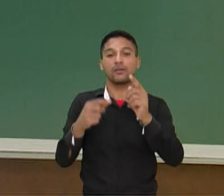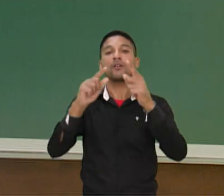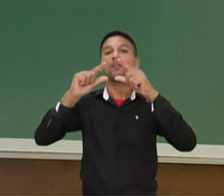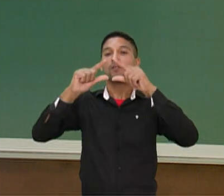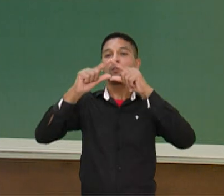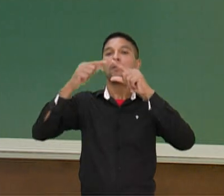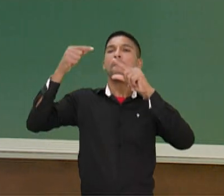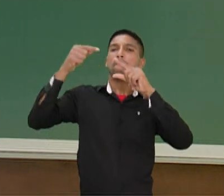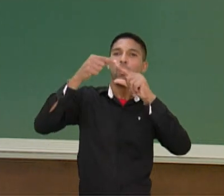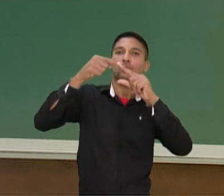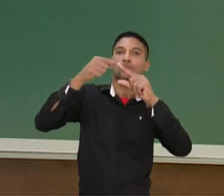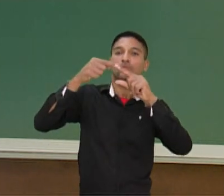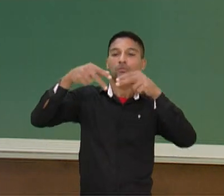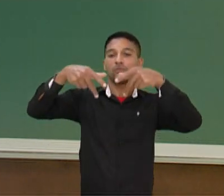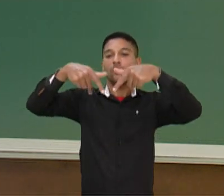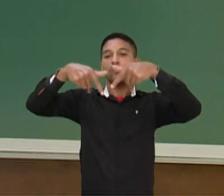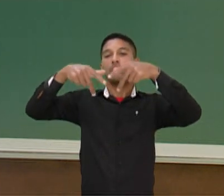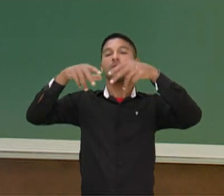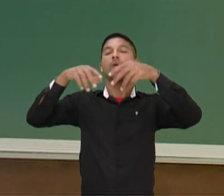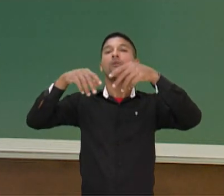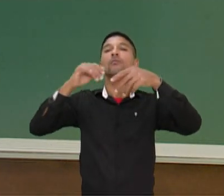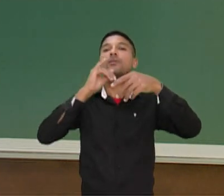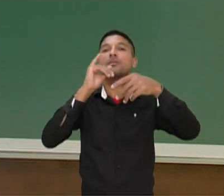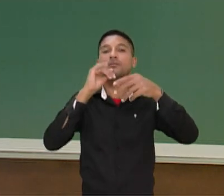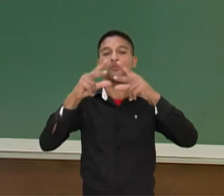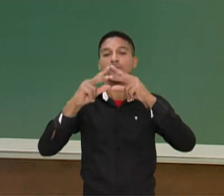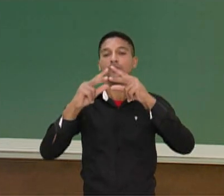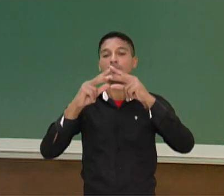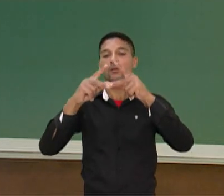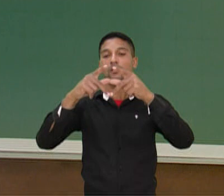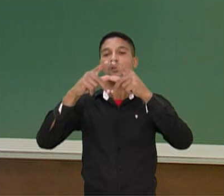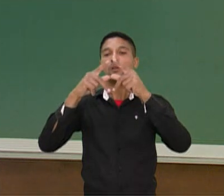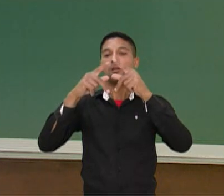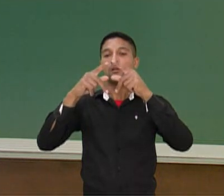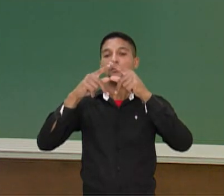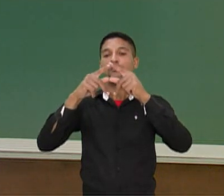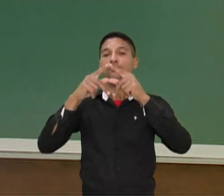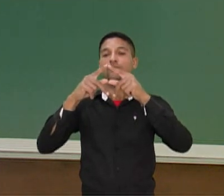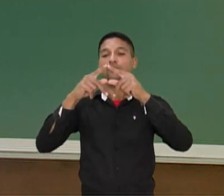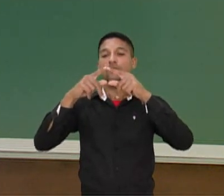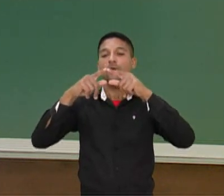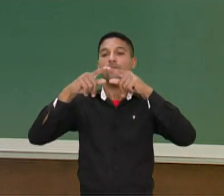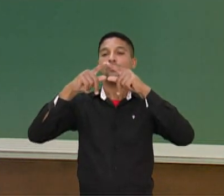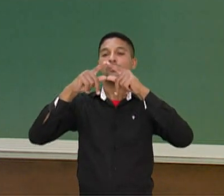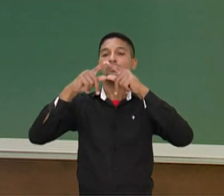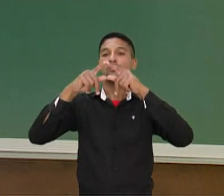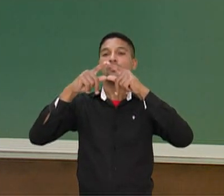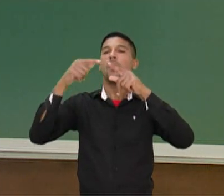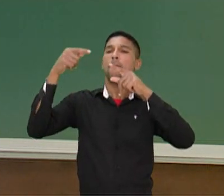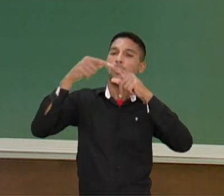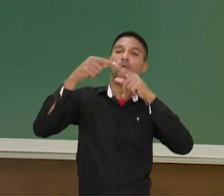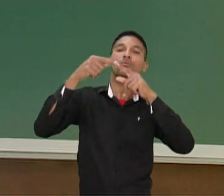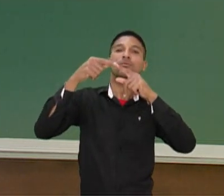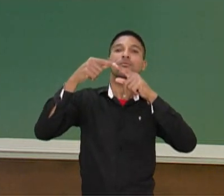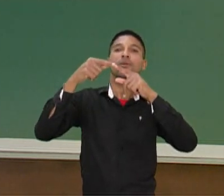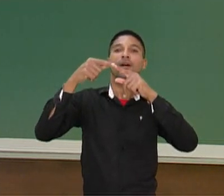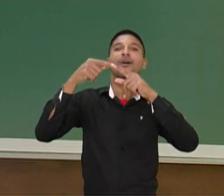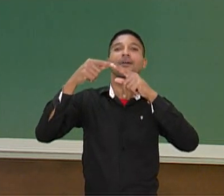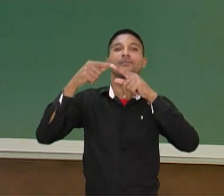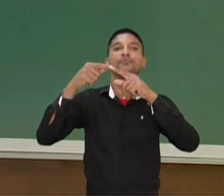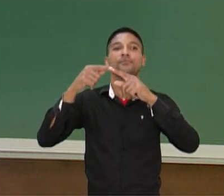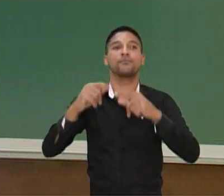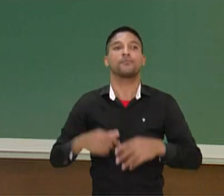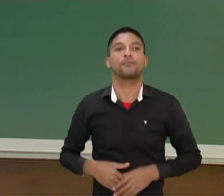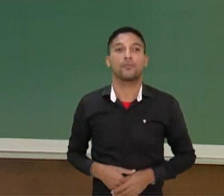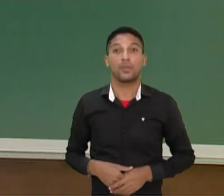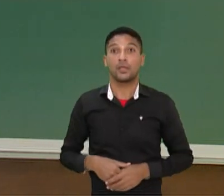em cima, nós estamos nos referindo ao ângulo, ok? E as diagonais. Diagonais são as linhas que eu